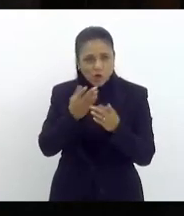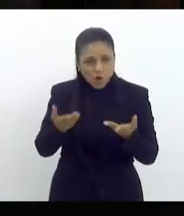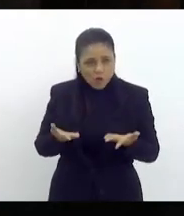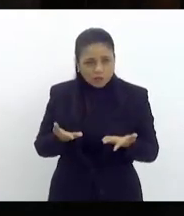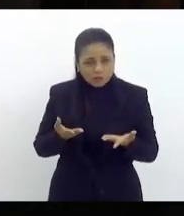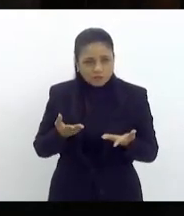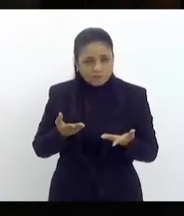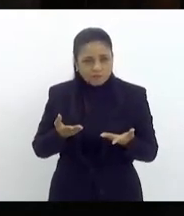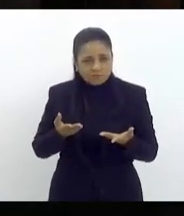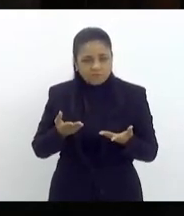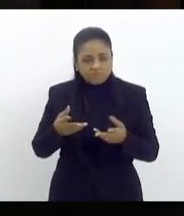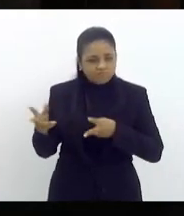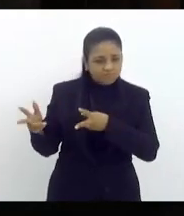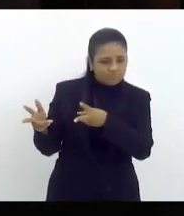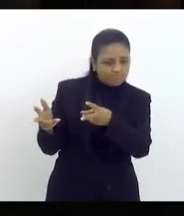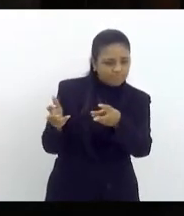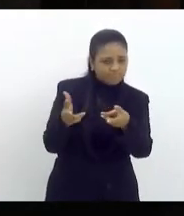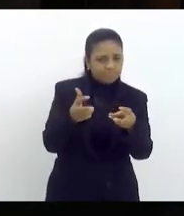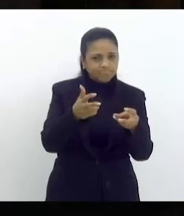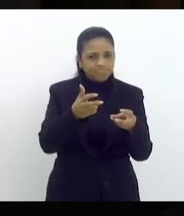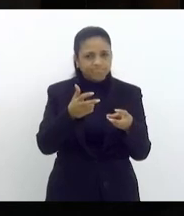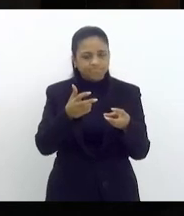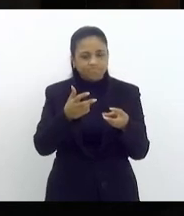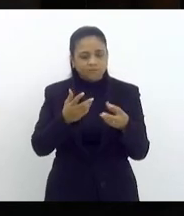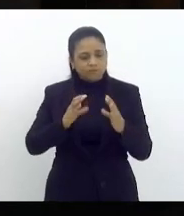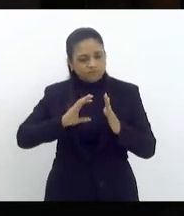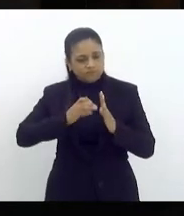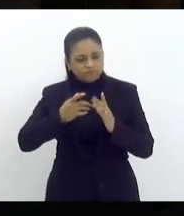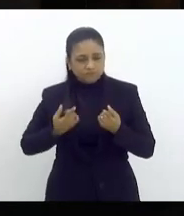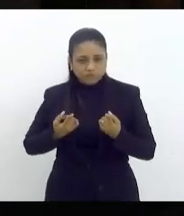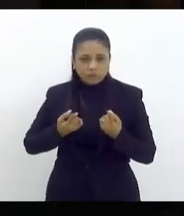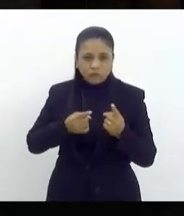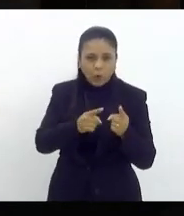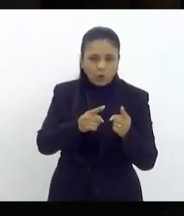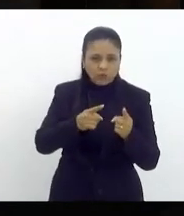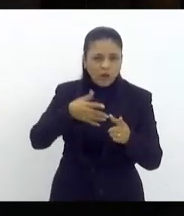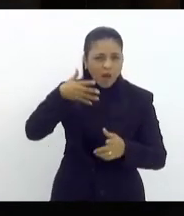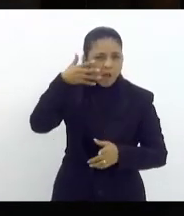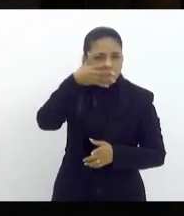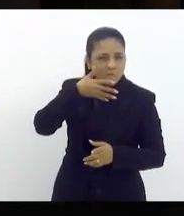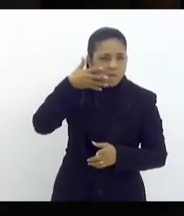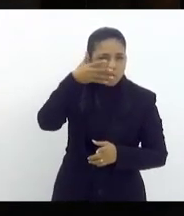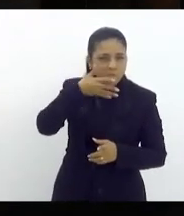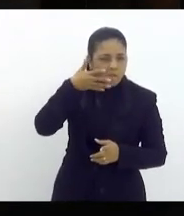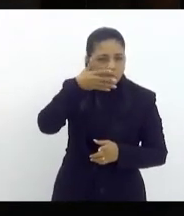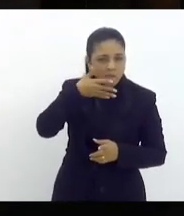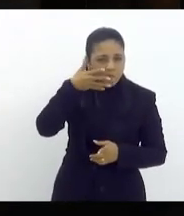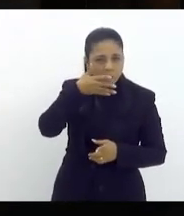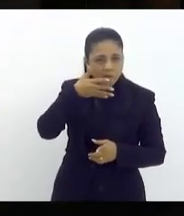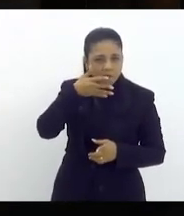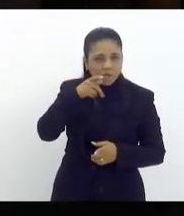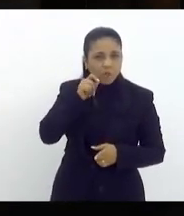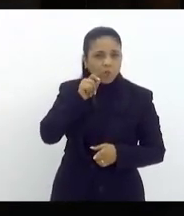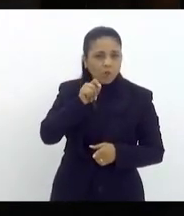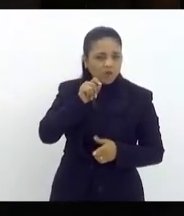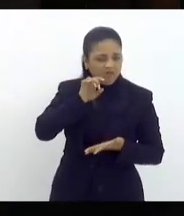que se observa da oposição ao fazer este tipo de discurso é uma verdadeira